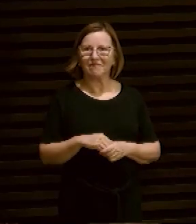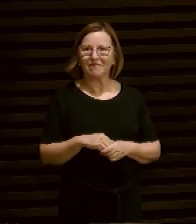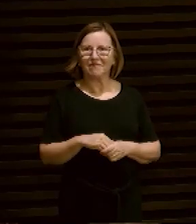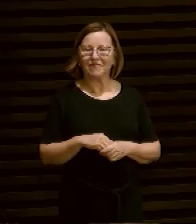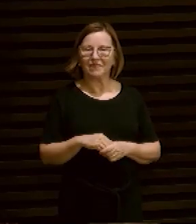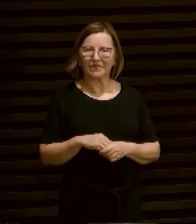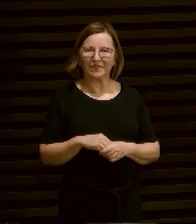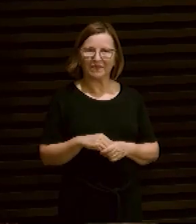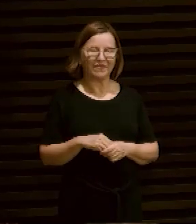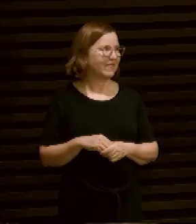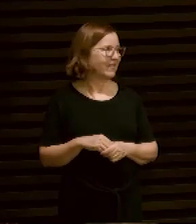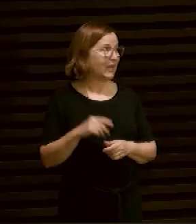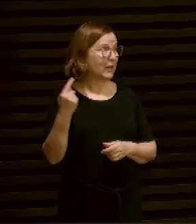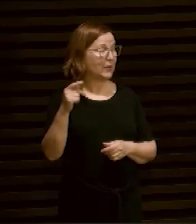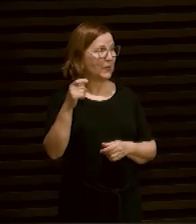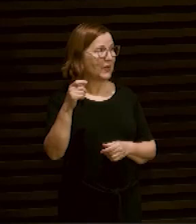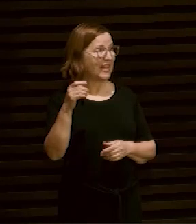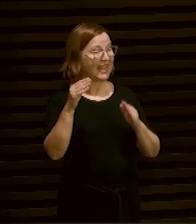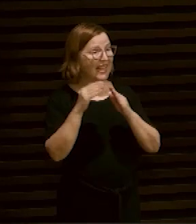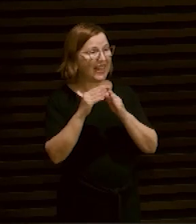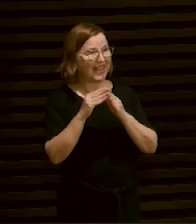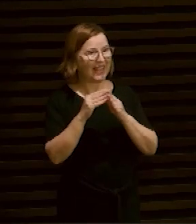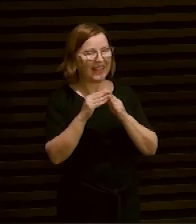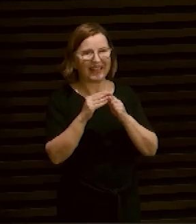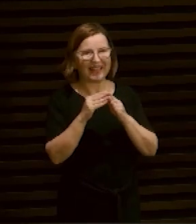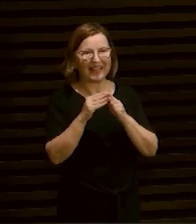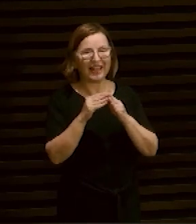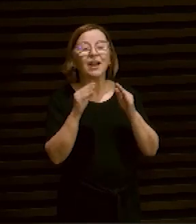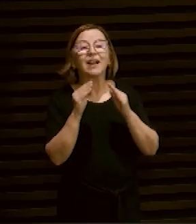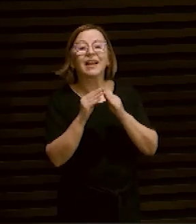Em sua casa, a qual